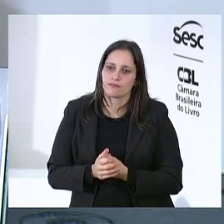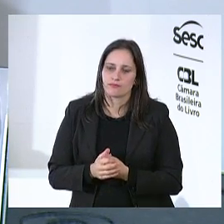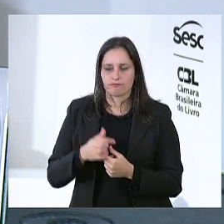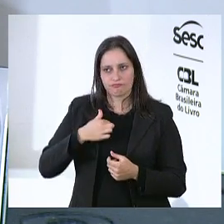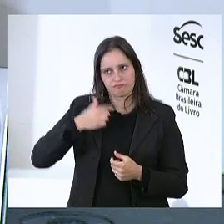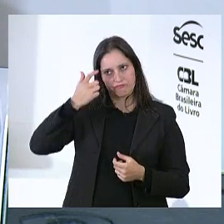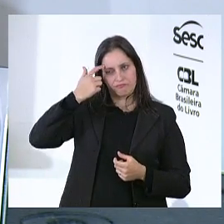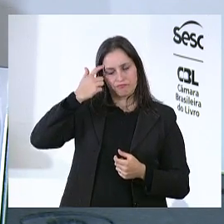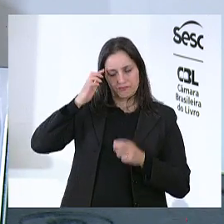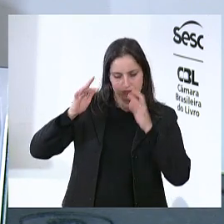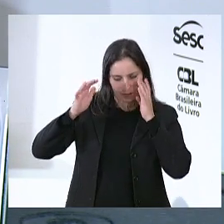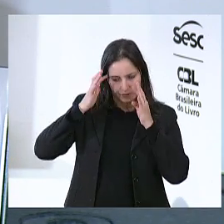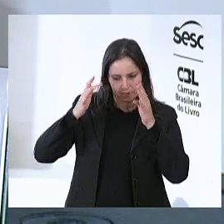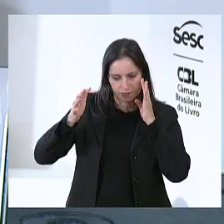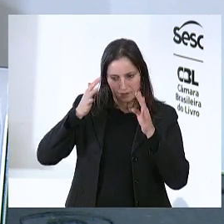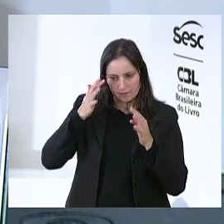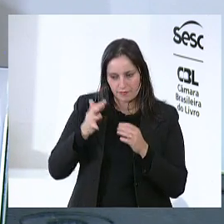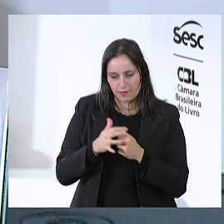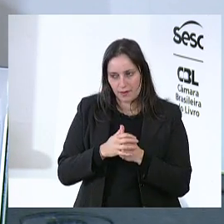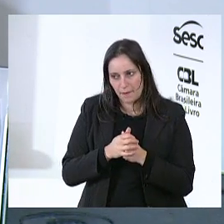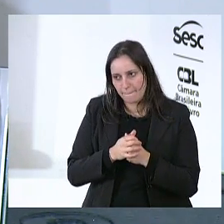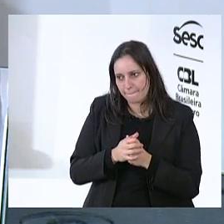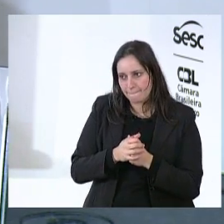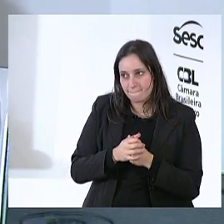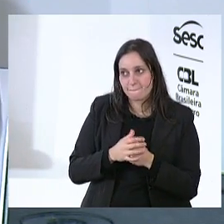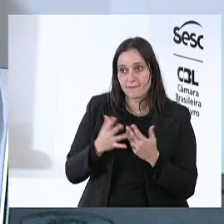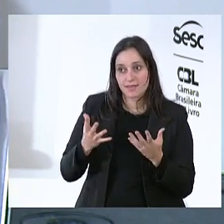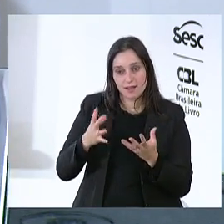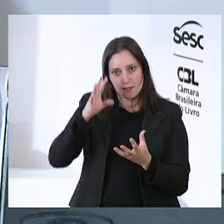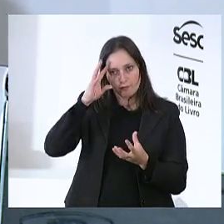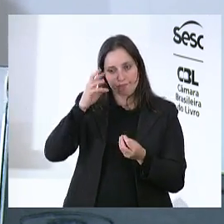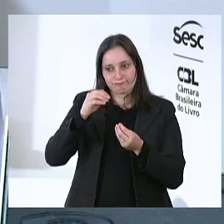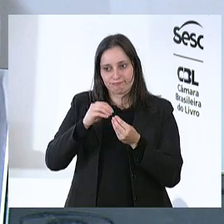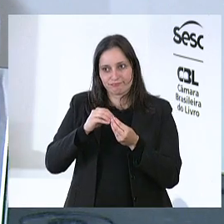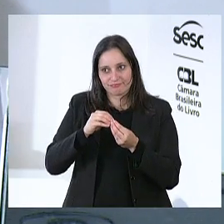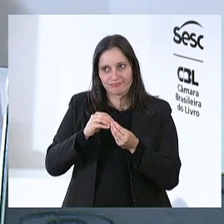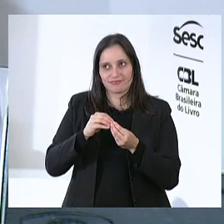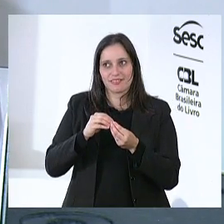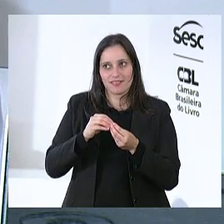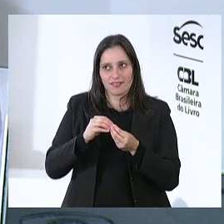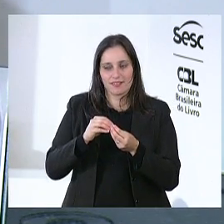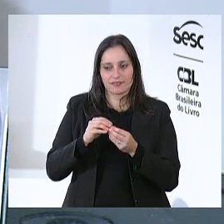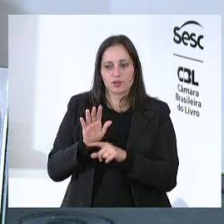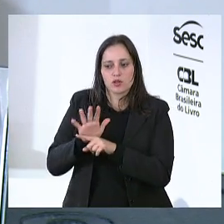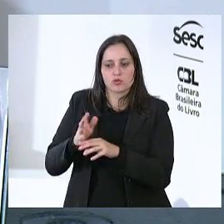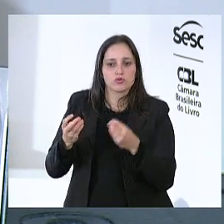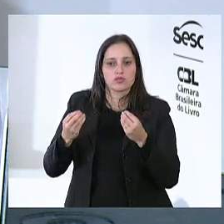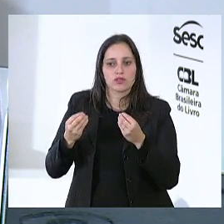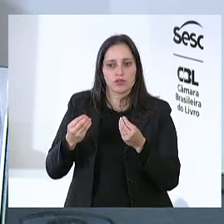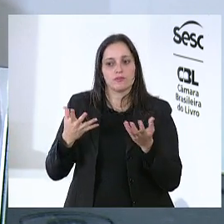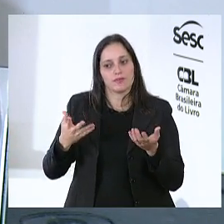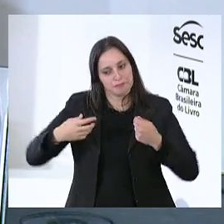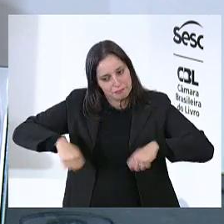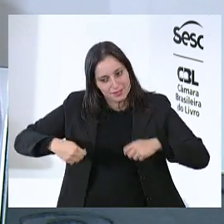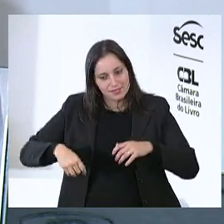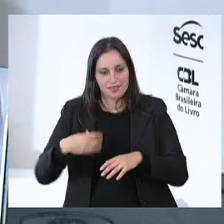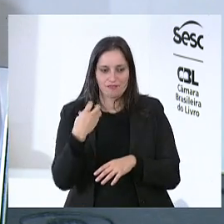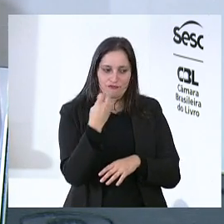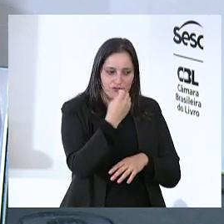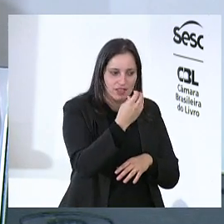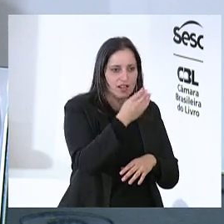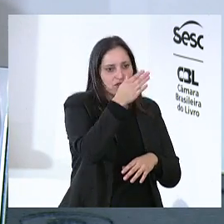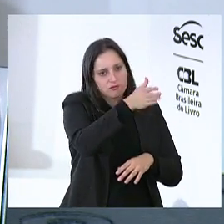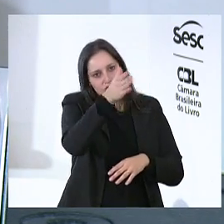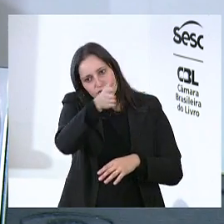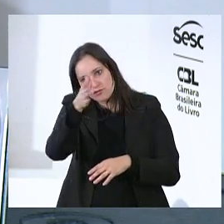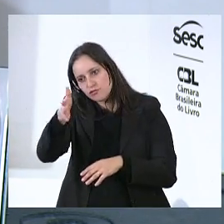as coisas, né? É que eu acabei tendo que viajar muito mais, enfim. Né? Porque não aceito, né, que